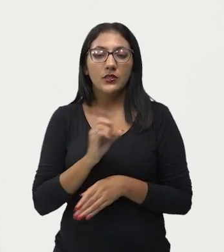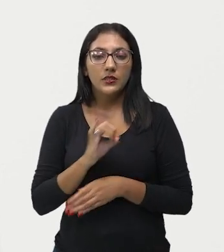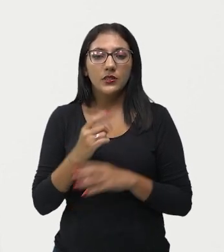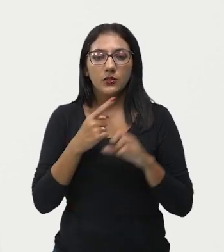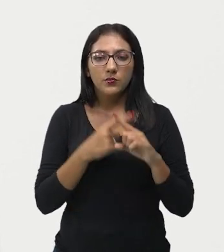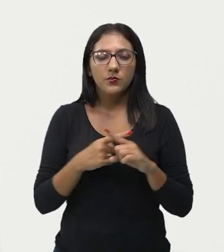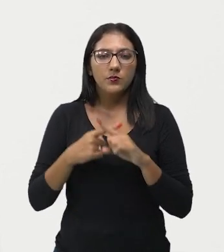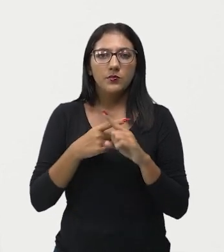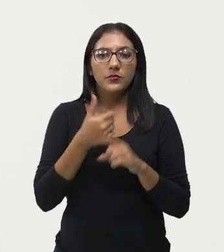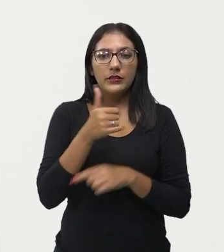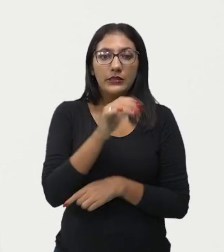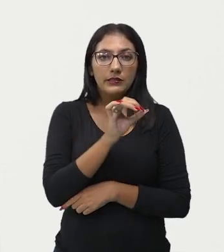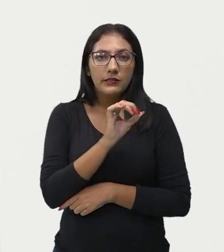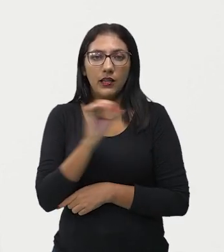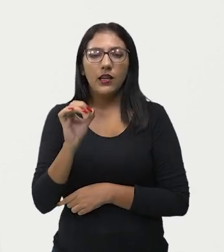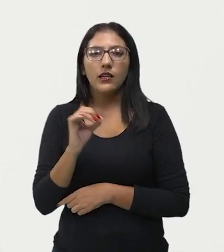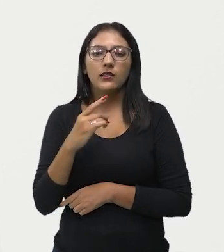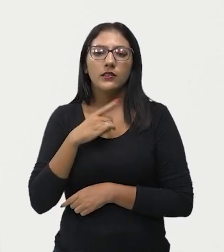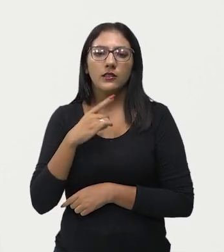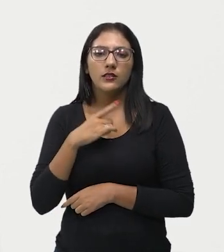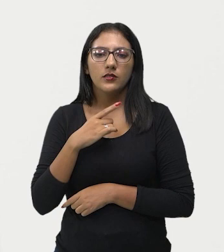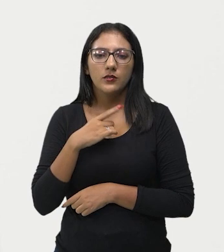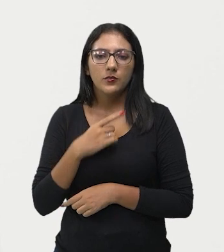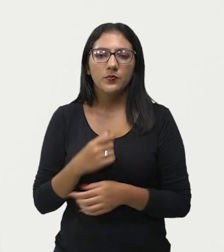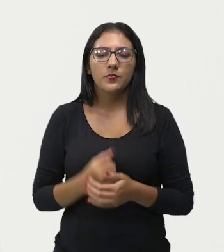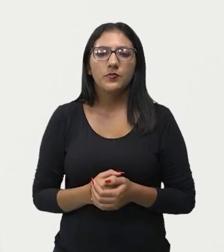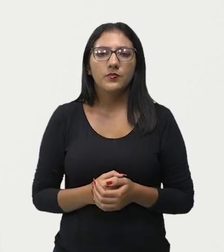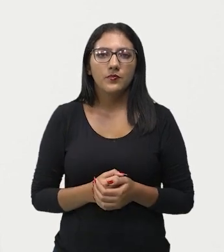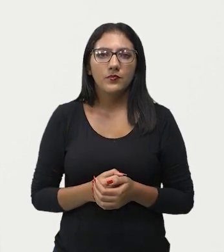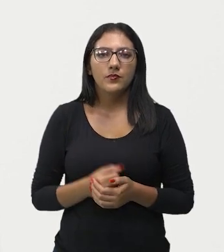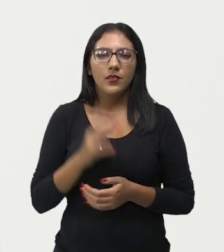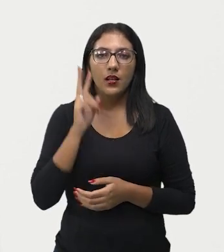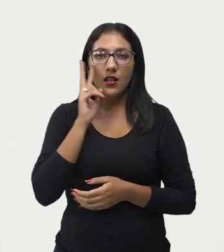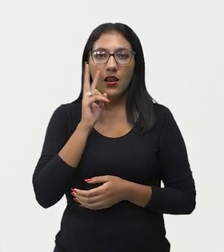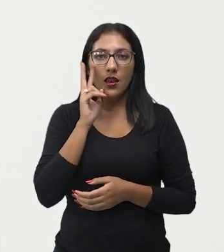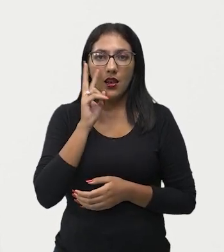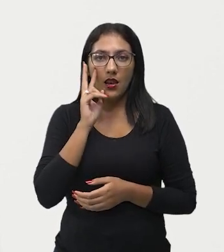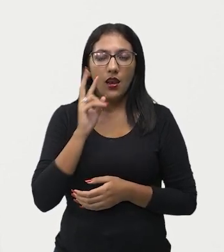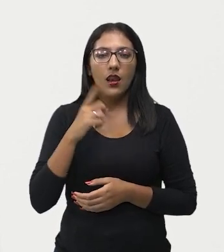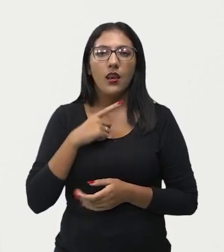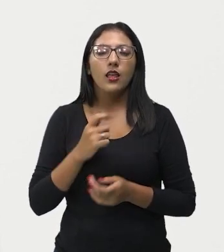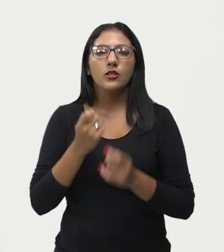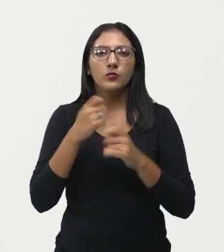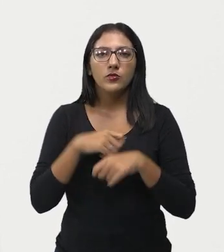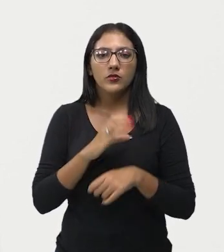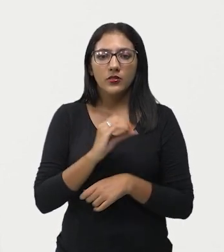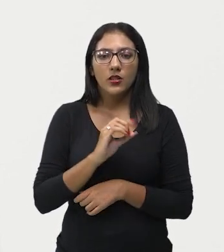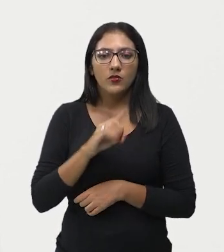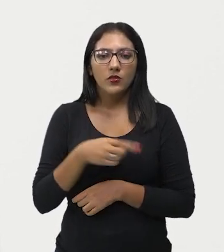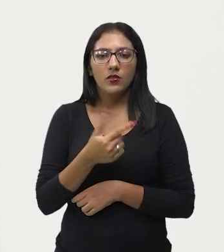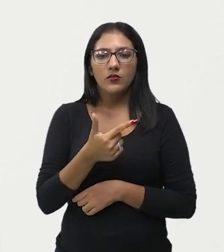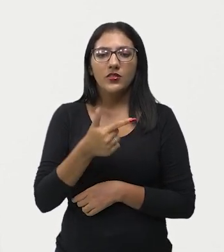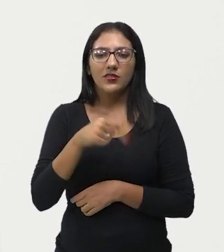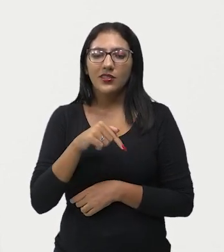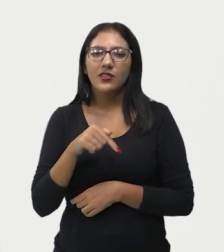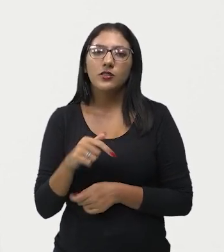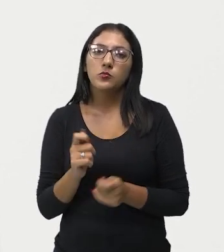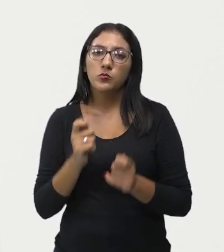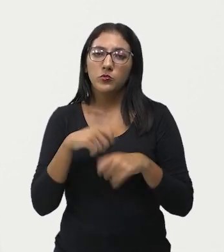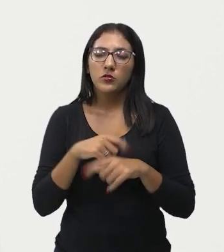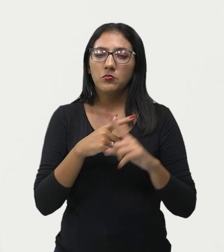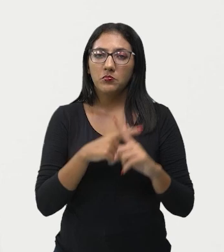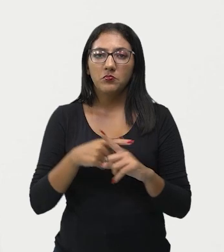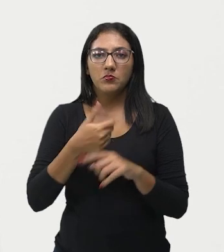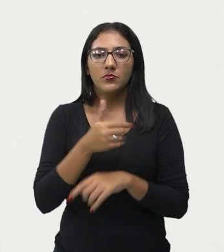multiplicando por 100, né, então nós estamos em decimal, para darmos a resposta em porcentagem, a gente multiplica por